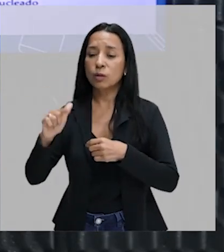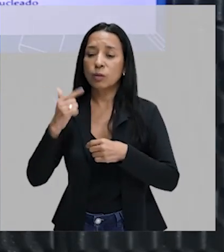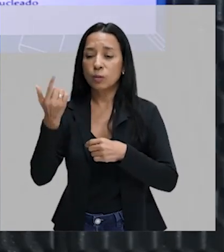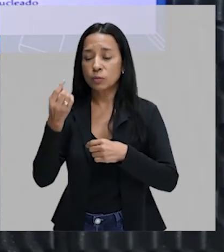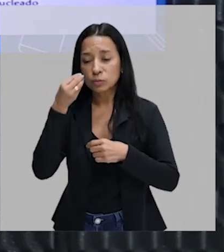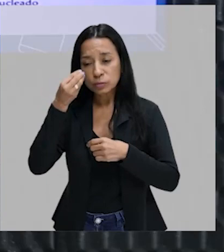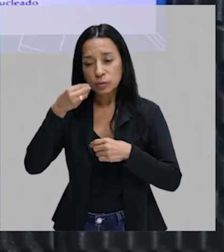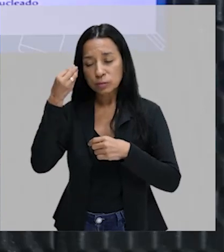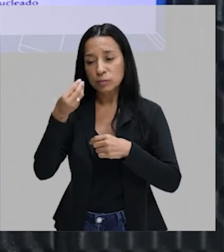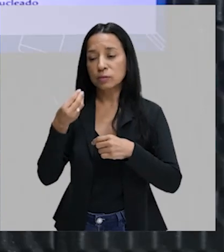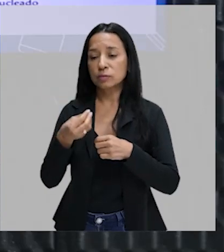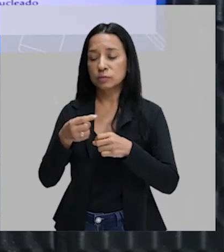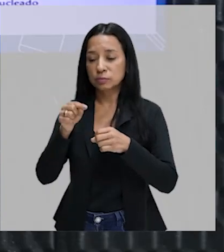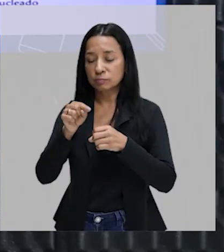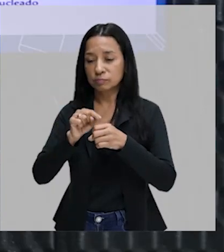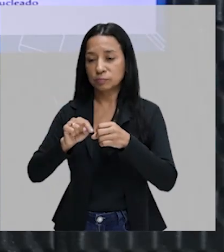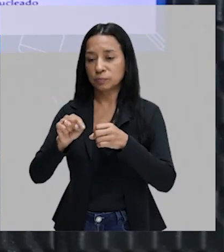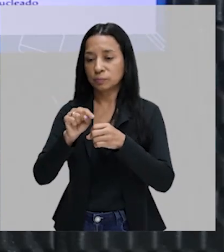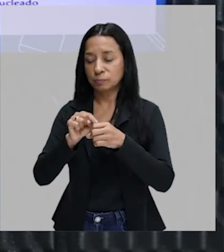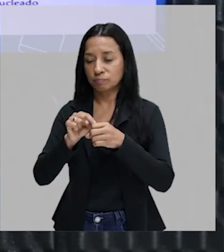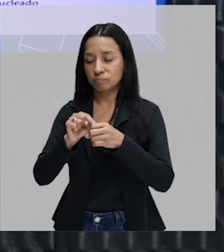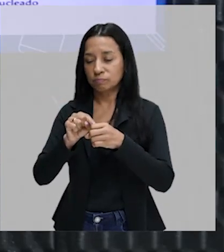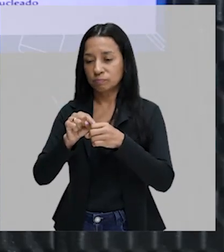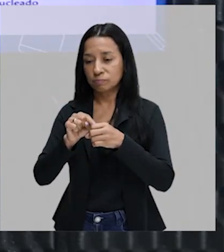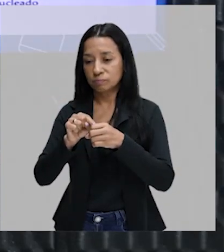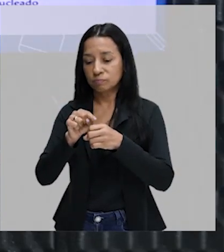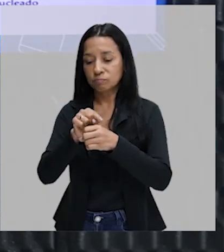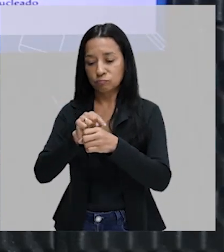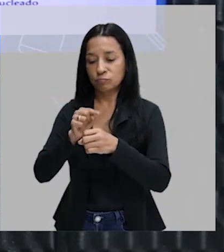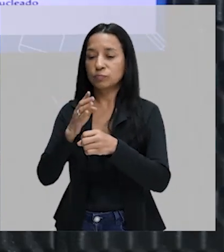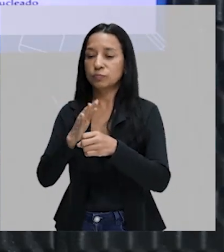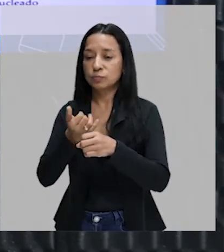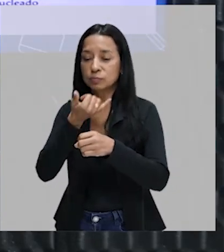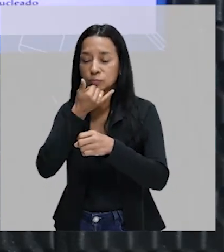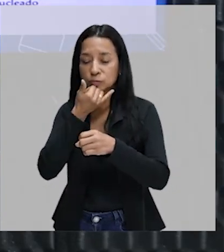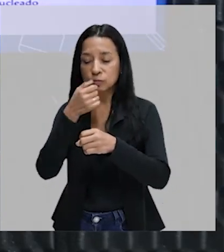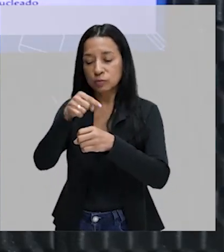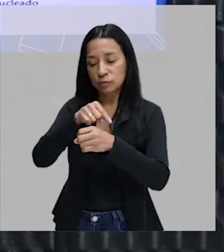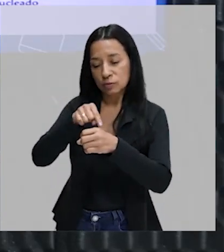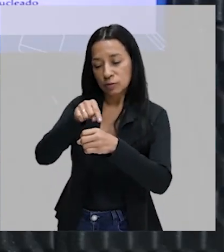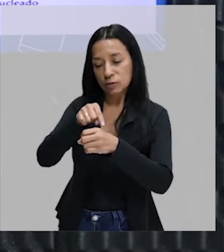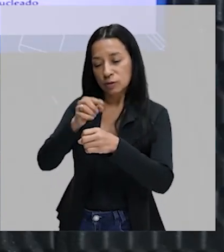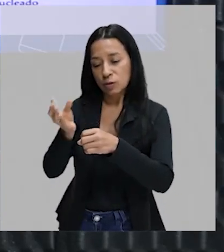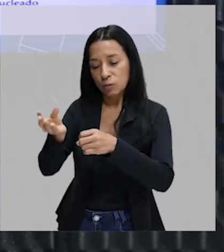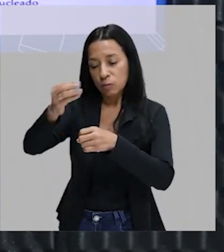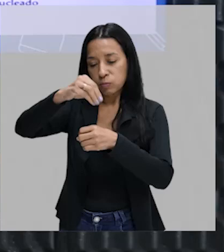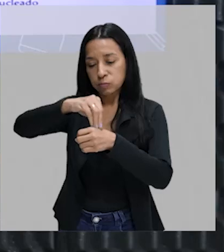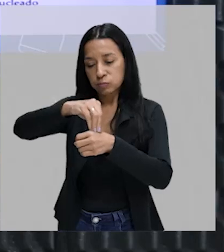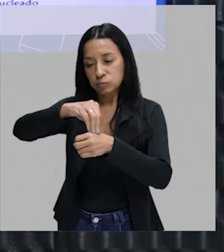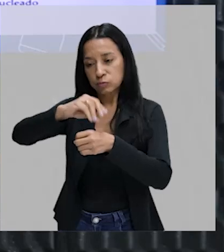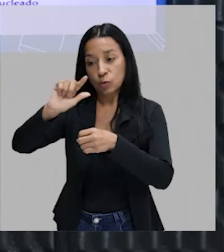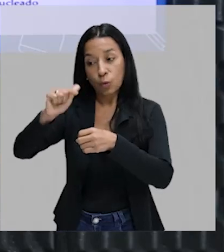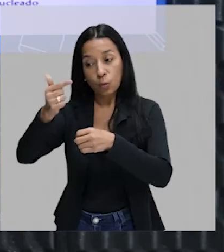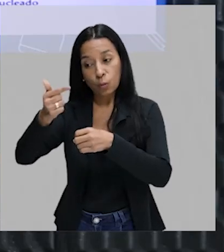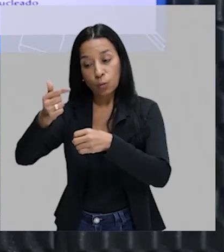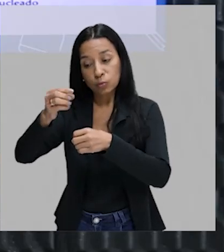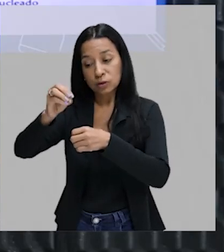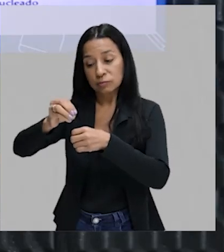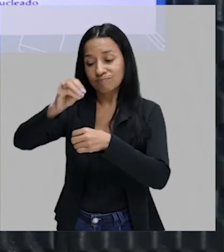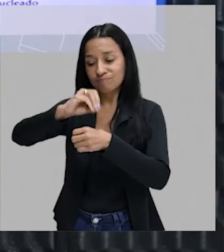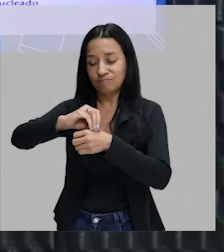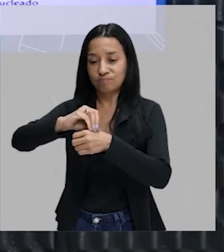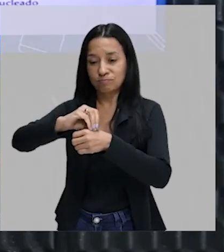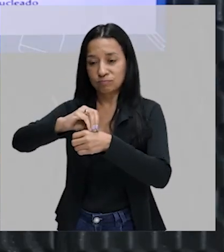que essa parte, esse fragmento sem o núcleo, foi inserido nela o núcleo de uma outra célula. Tá aqui, ó.